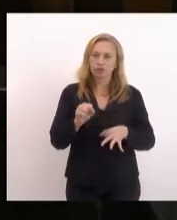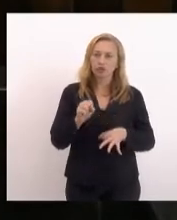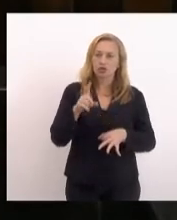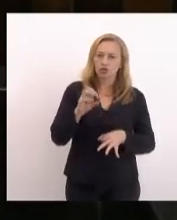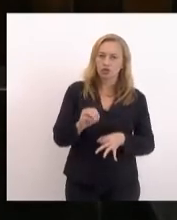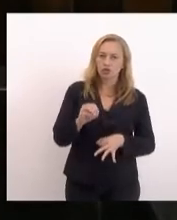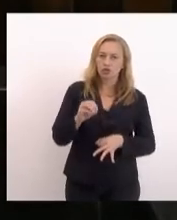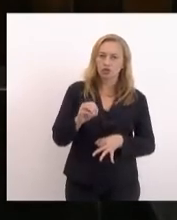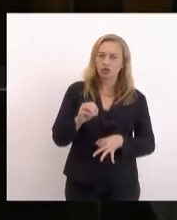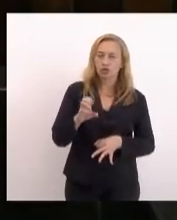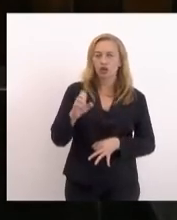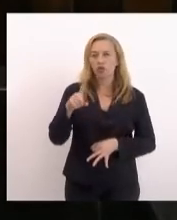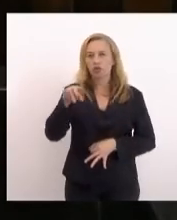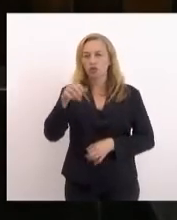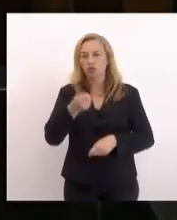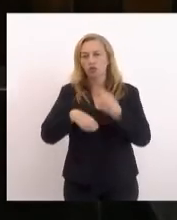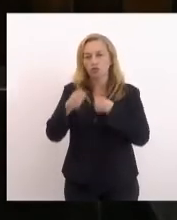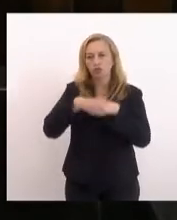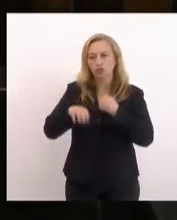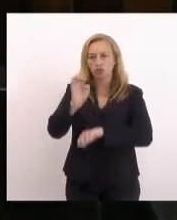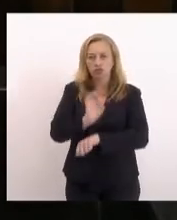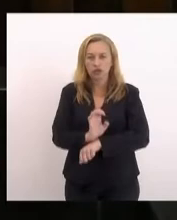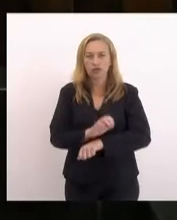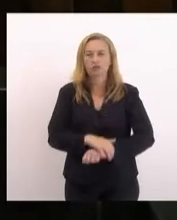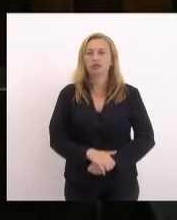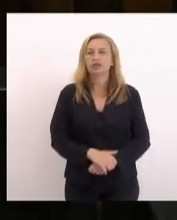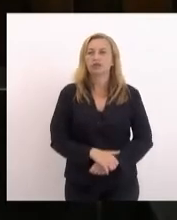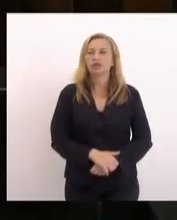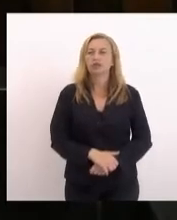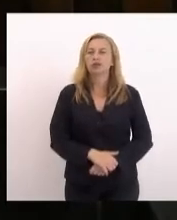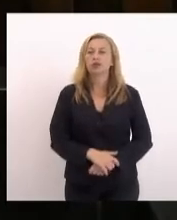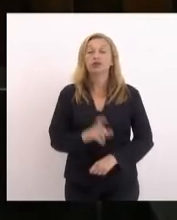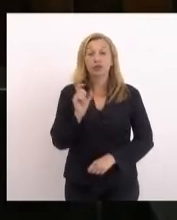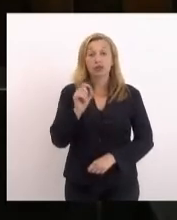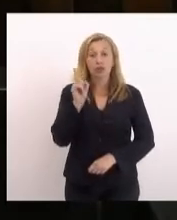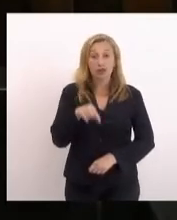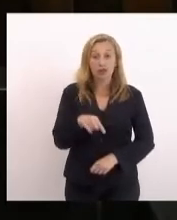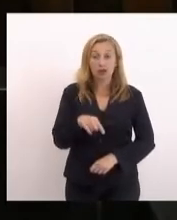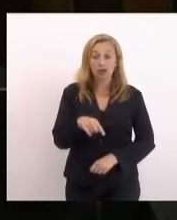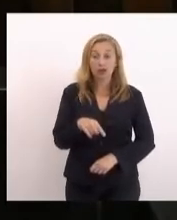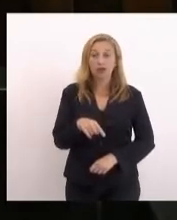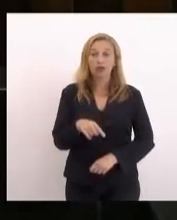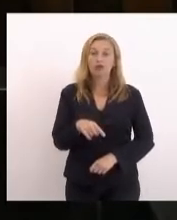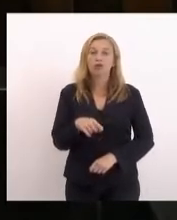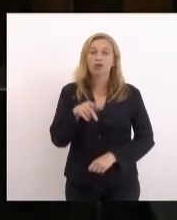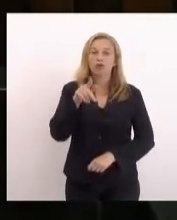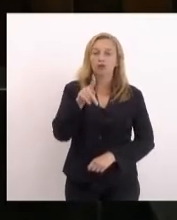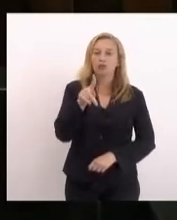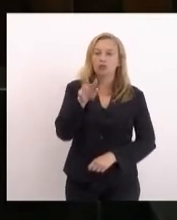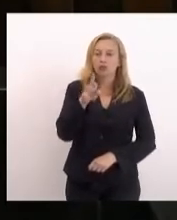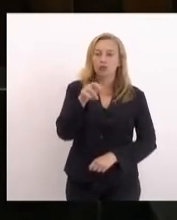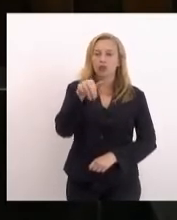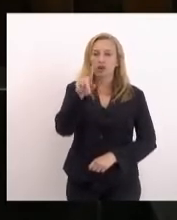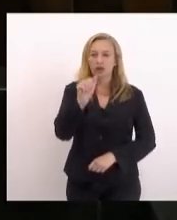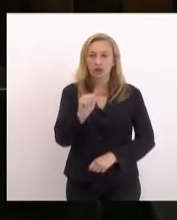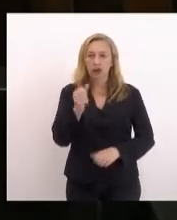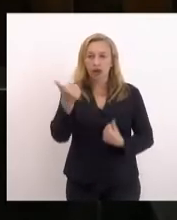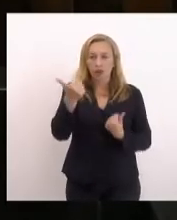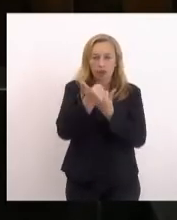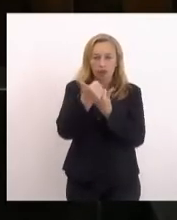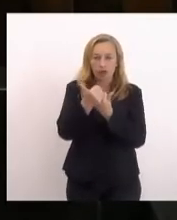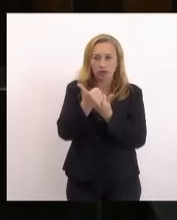que é a matriz de insumo-produto, que é um programa computacional apoiado